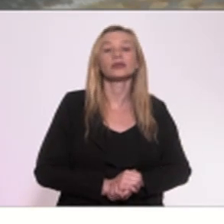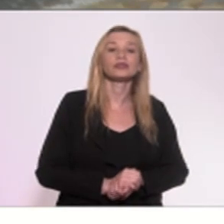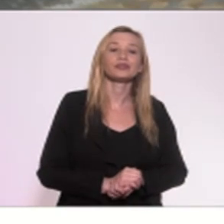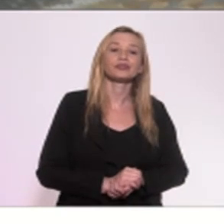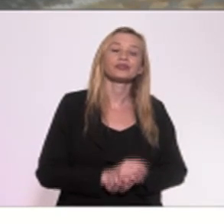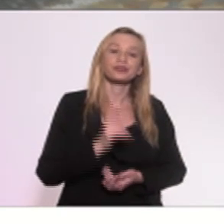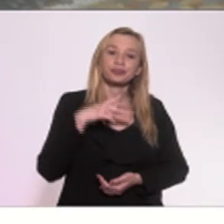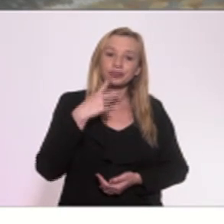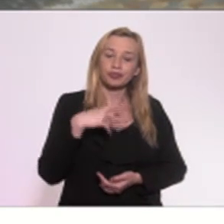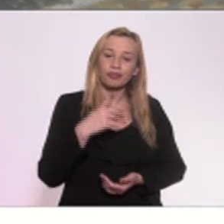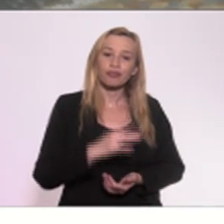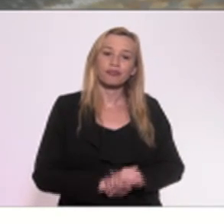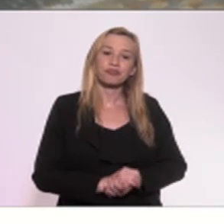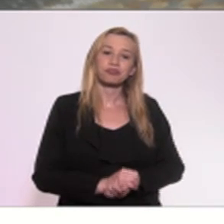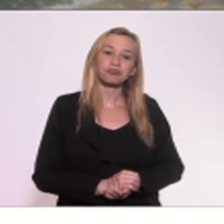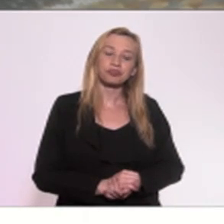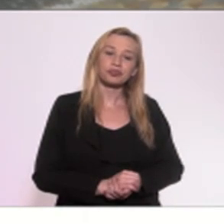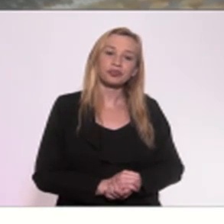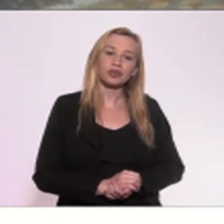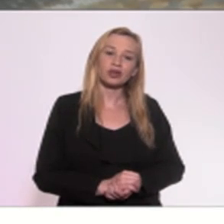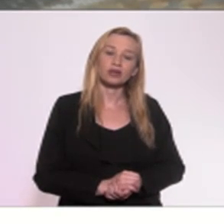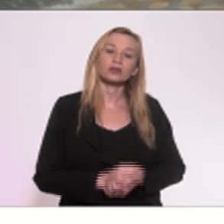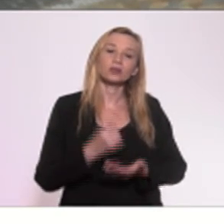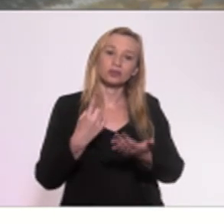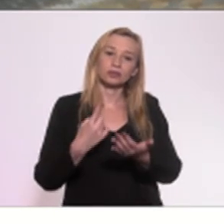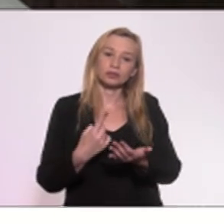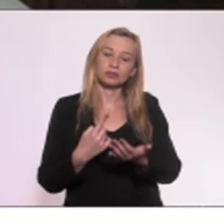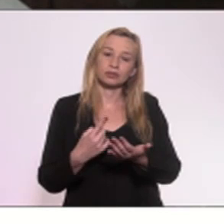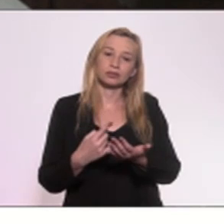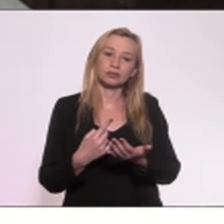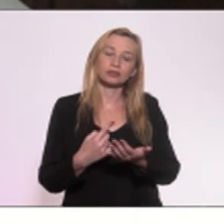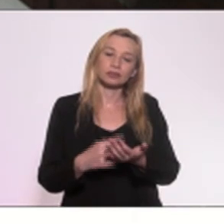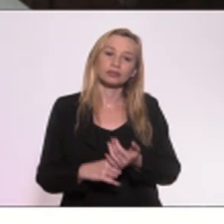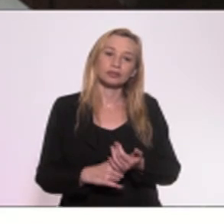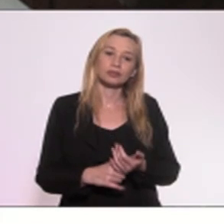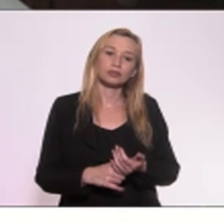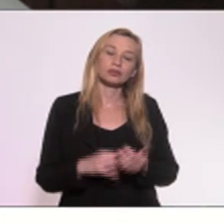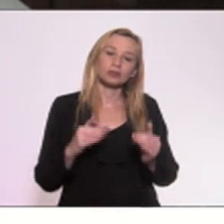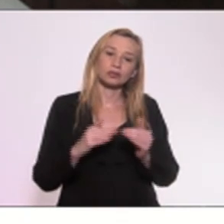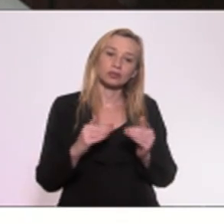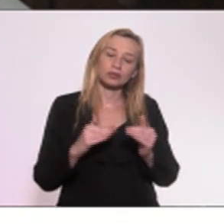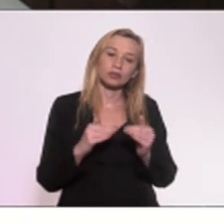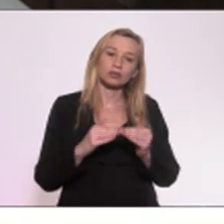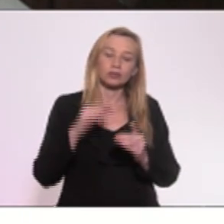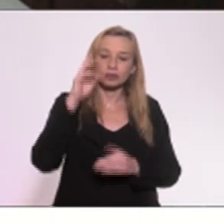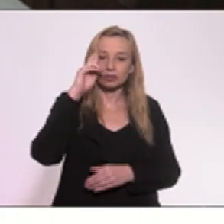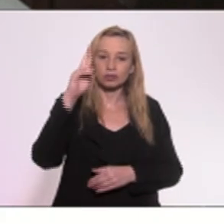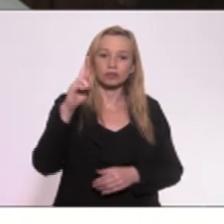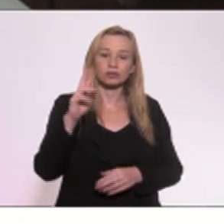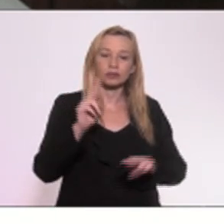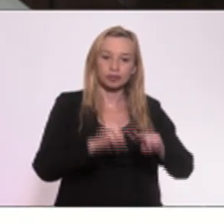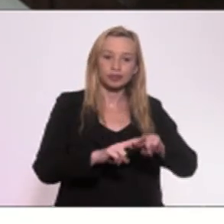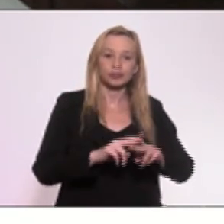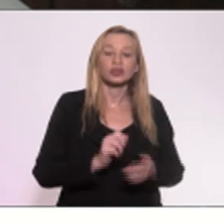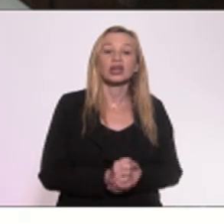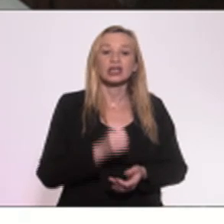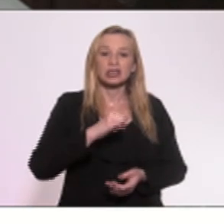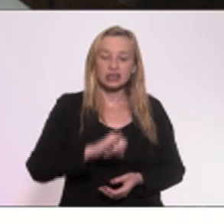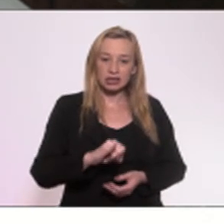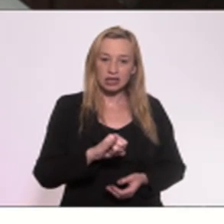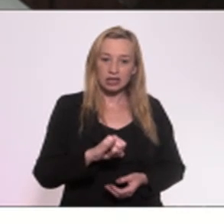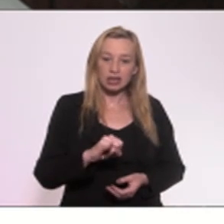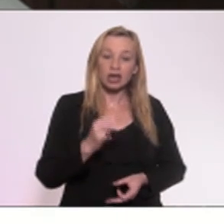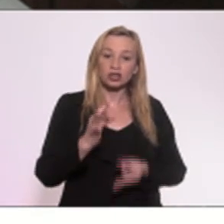também comungo com Vossa Excelência na prisão na segunda instância. Se a justiça fosse